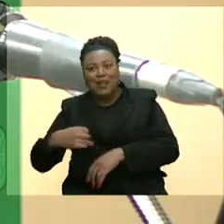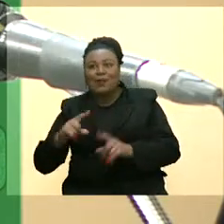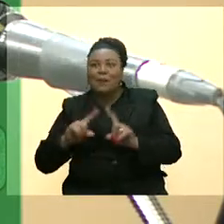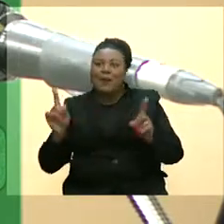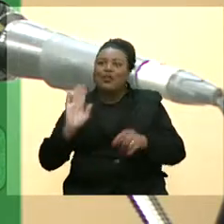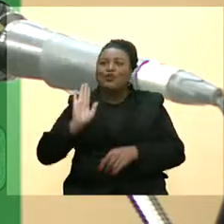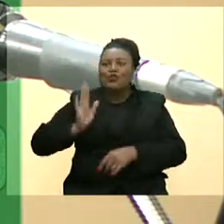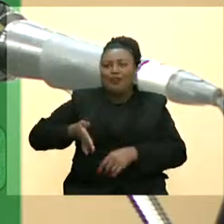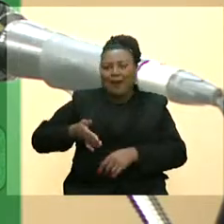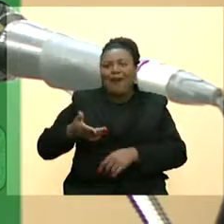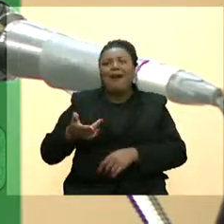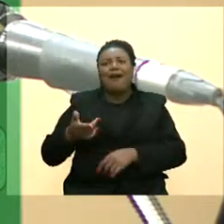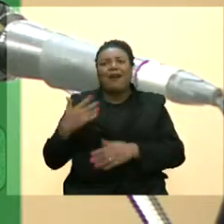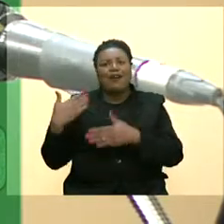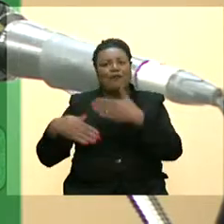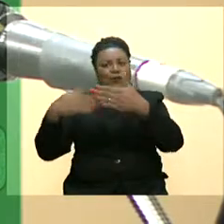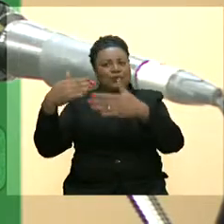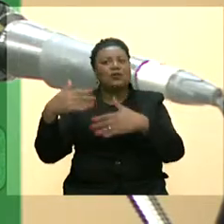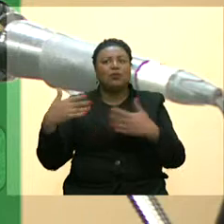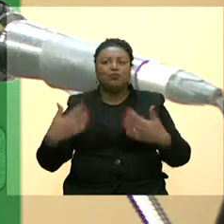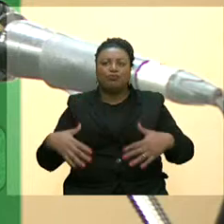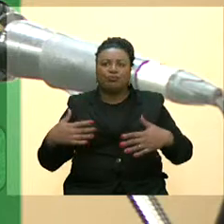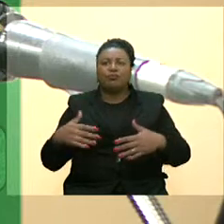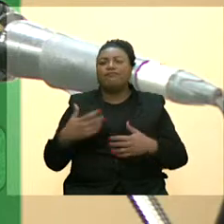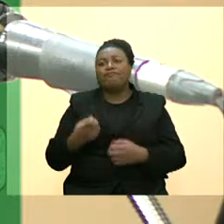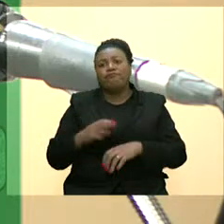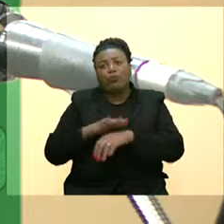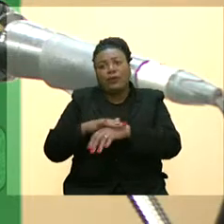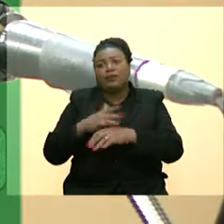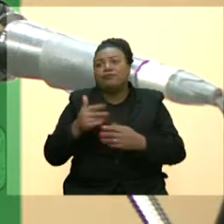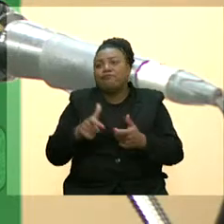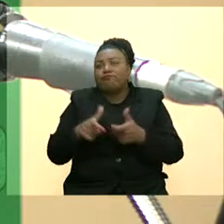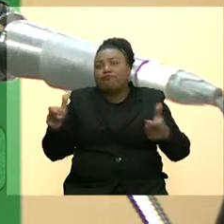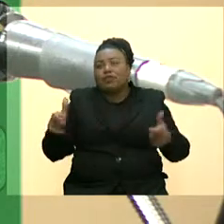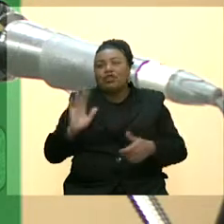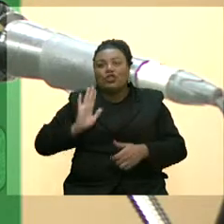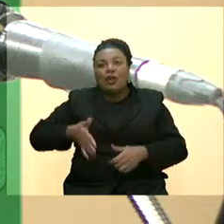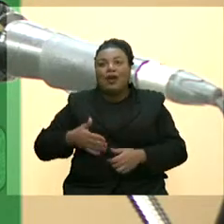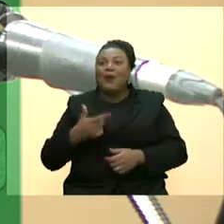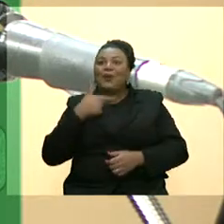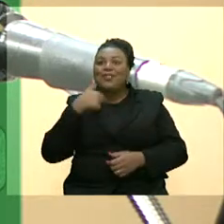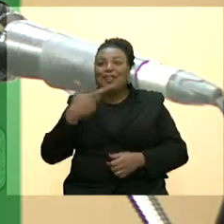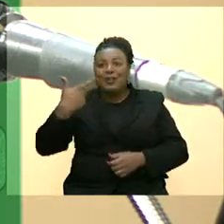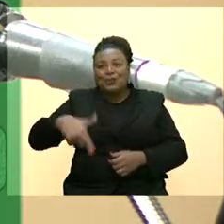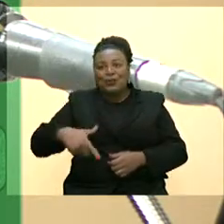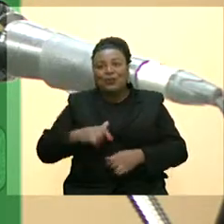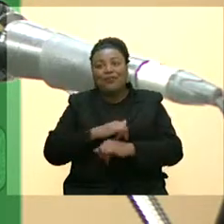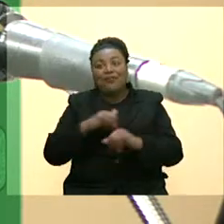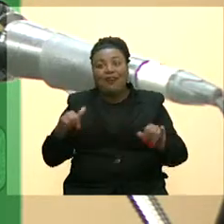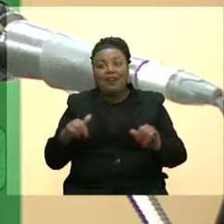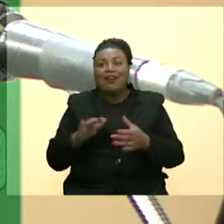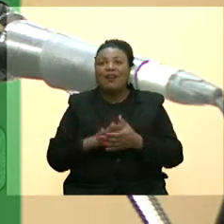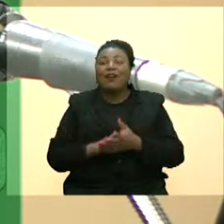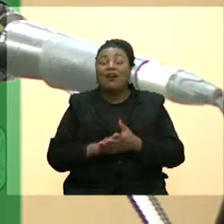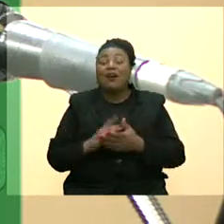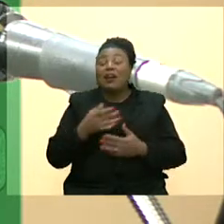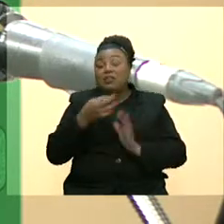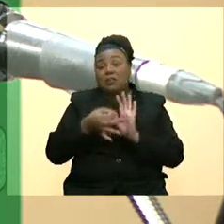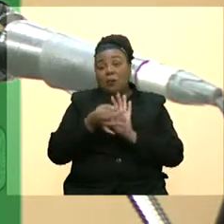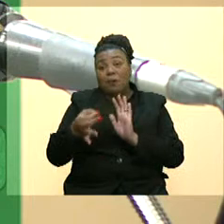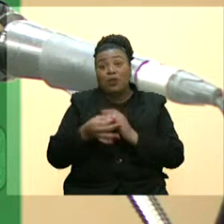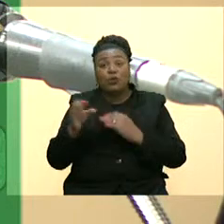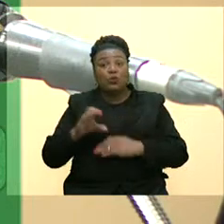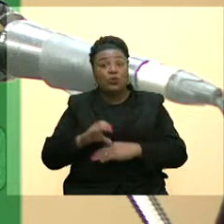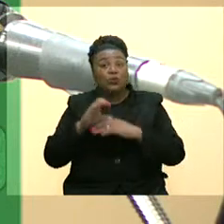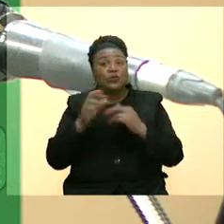já com uma evolução muito grande. Então, mais uma vez, gostaria de reforçar esse posicionamento do Conselho Regional de